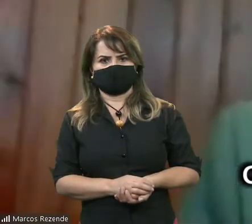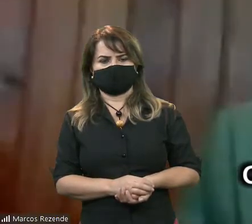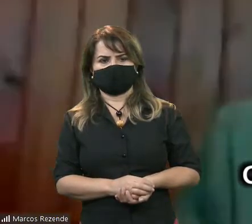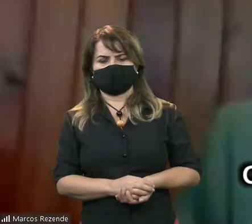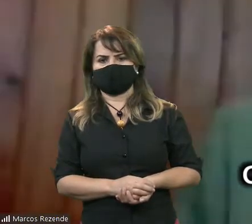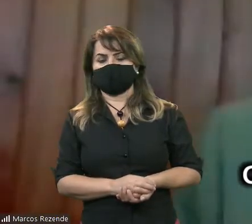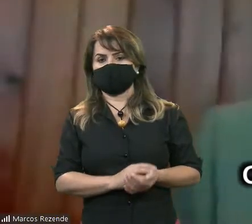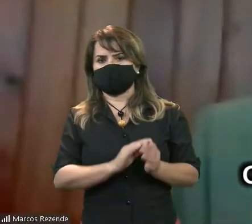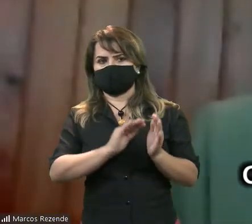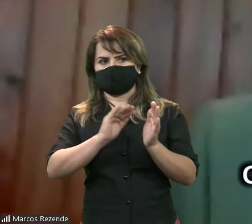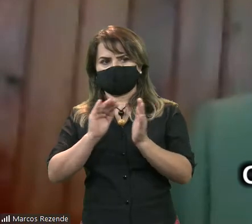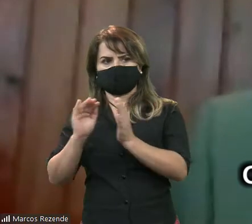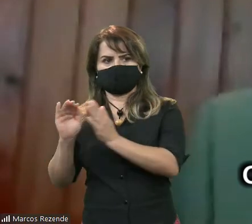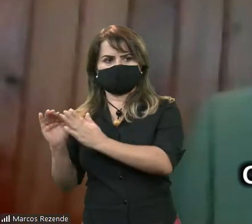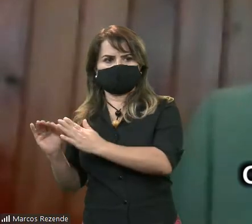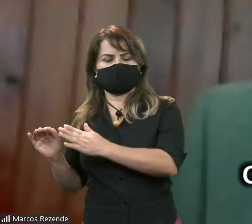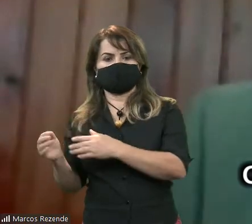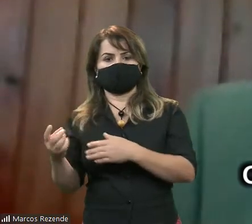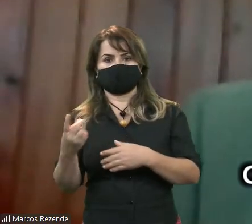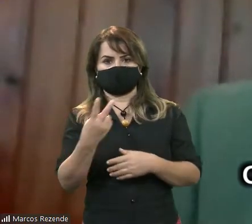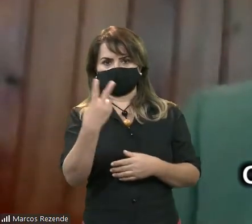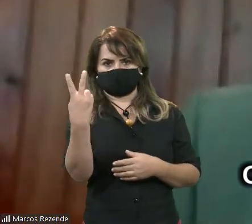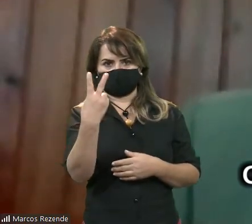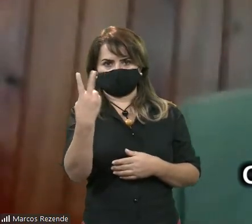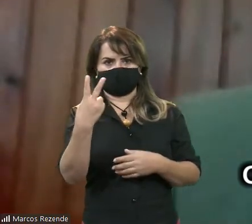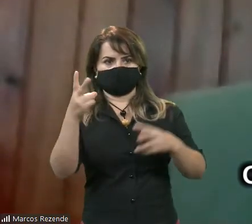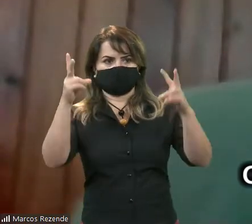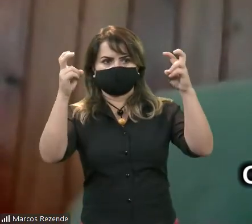Quantos votos? Segundo item,